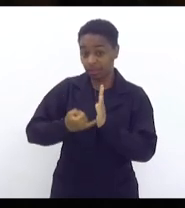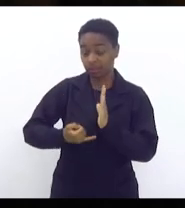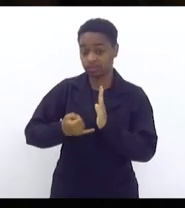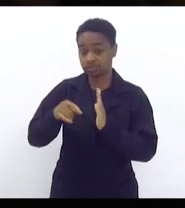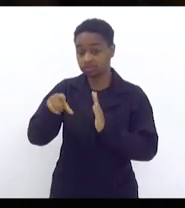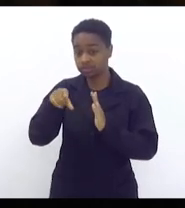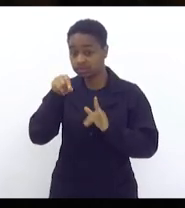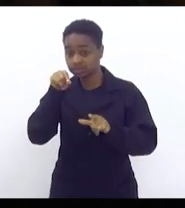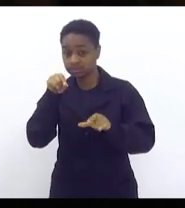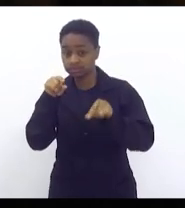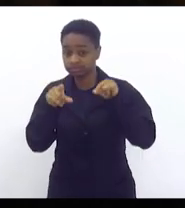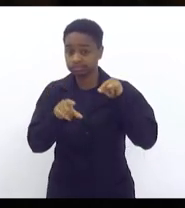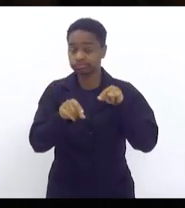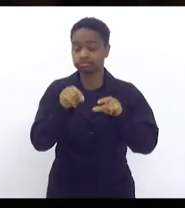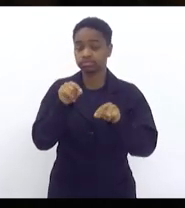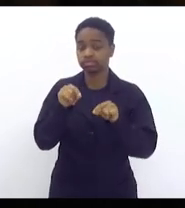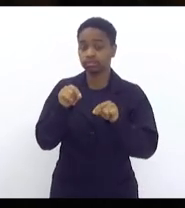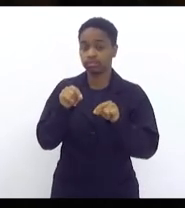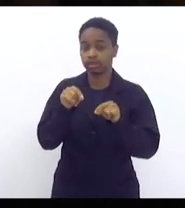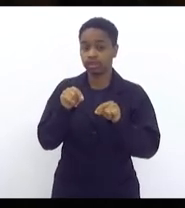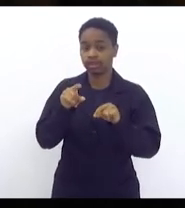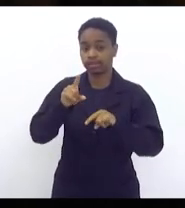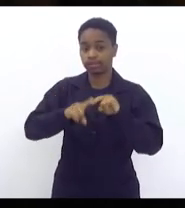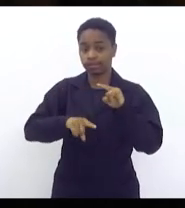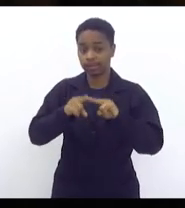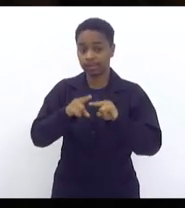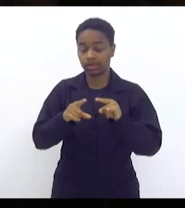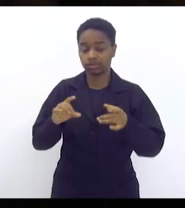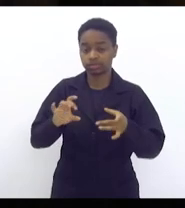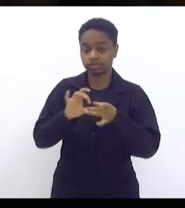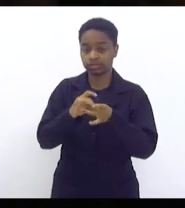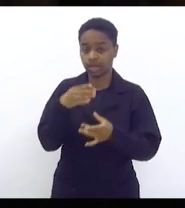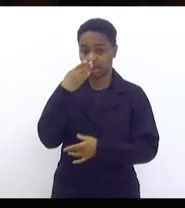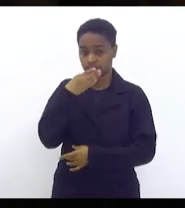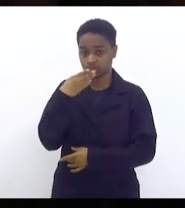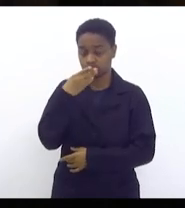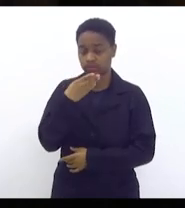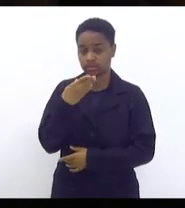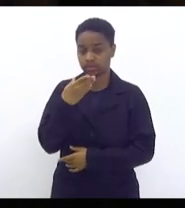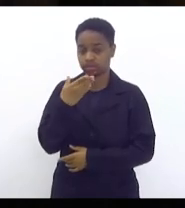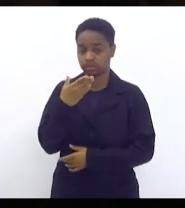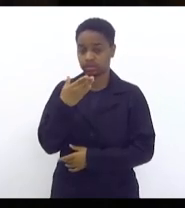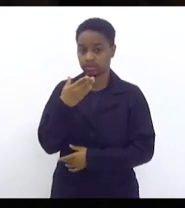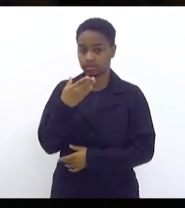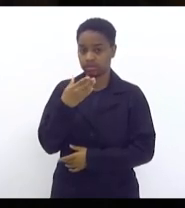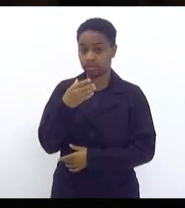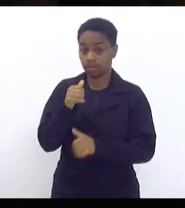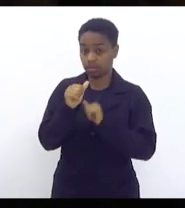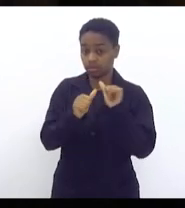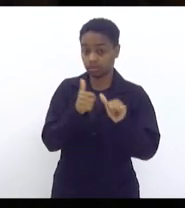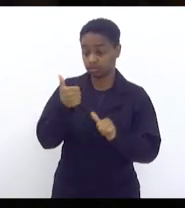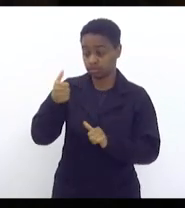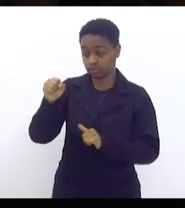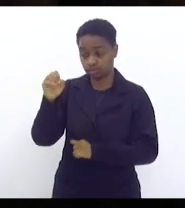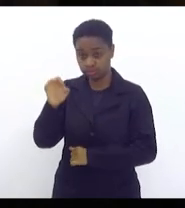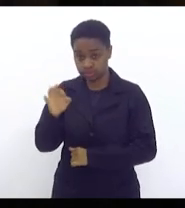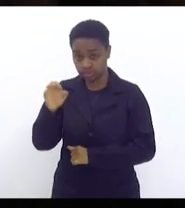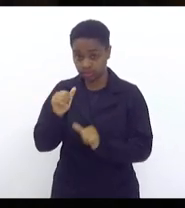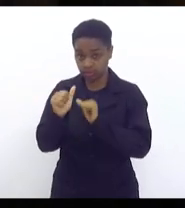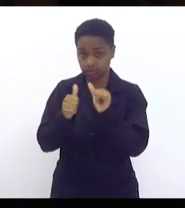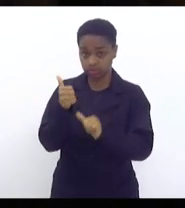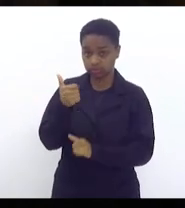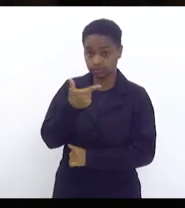seletivo sobre produtos açucarados, saindo de 18% para